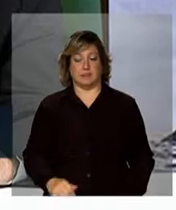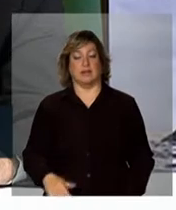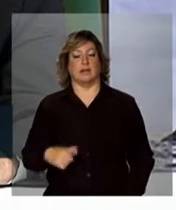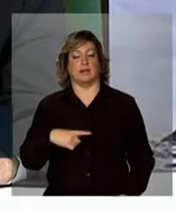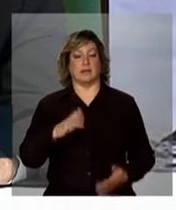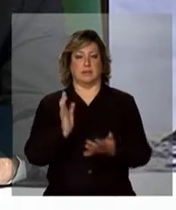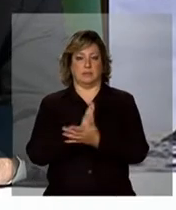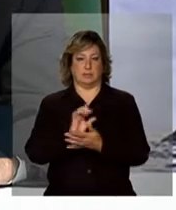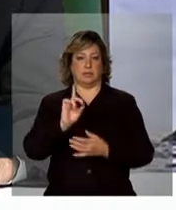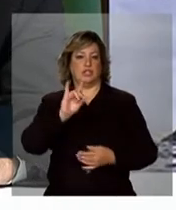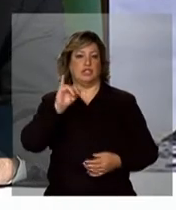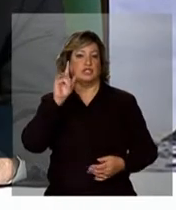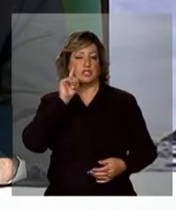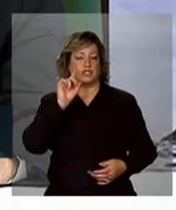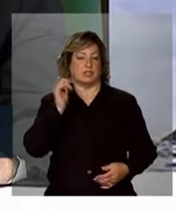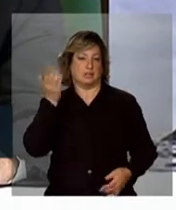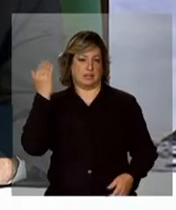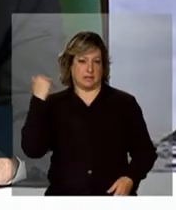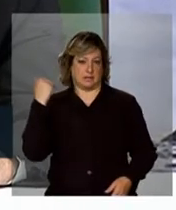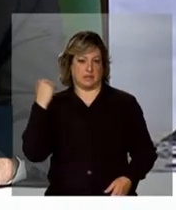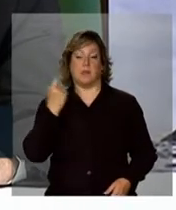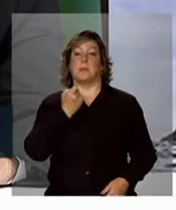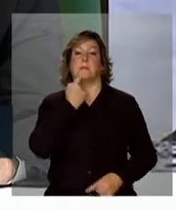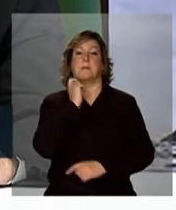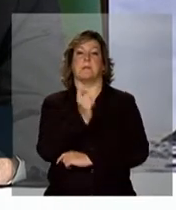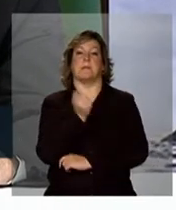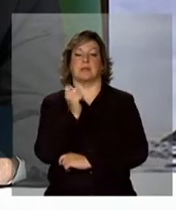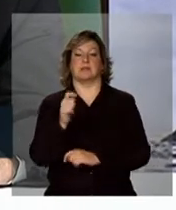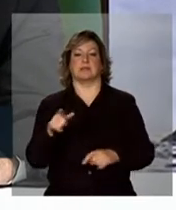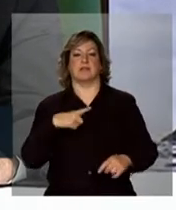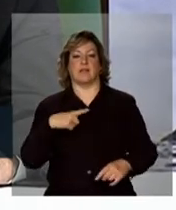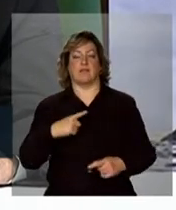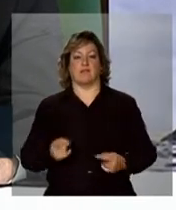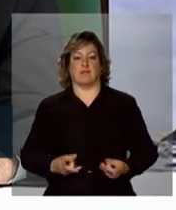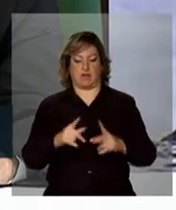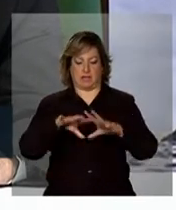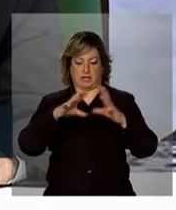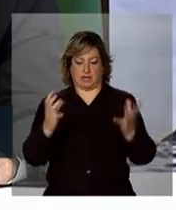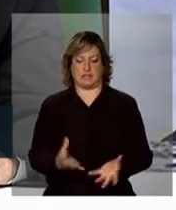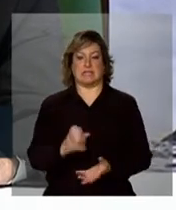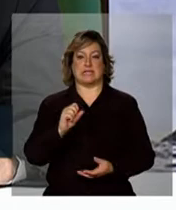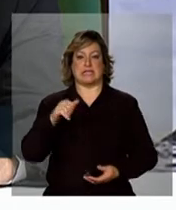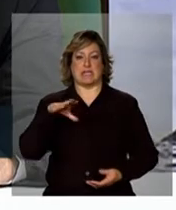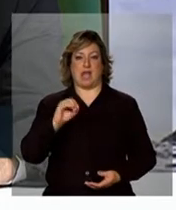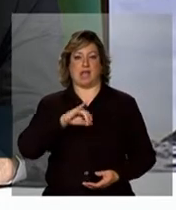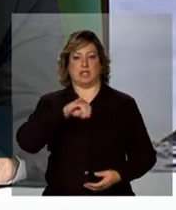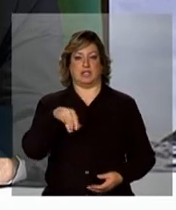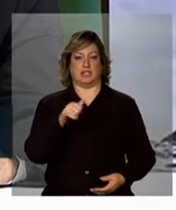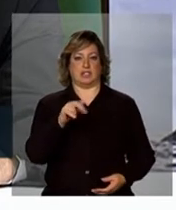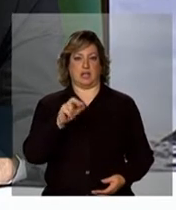Alguns dias atrás, os pescadores estavam vendendo um saco de jaraqui,